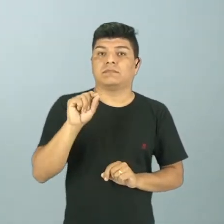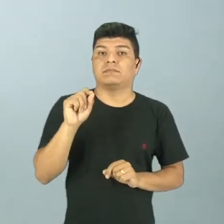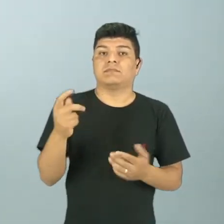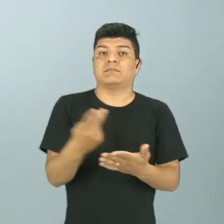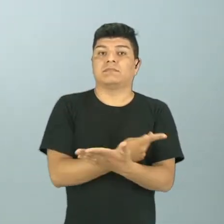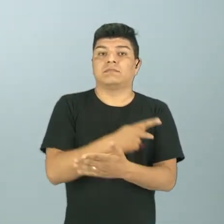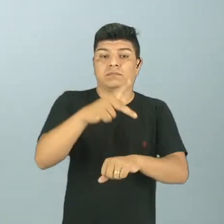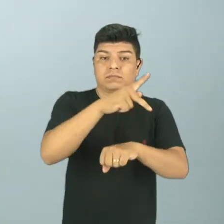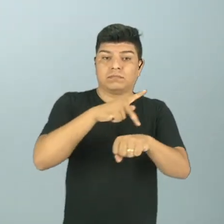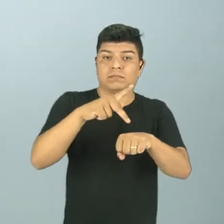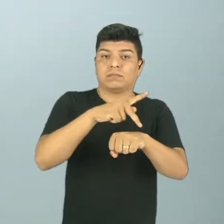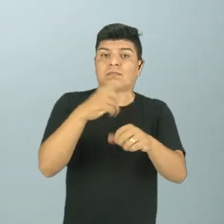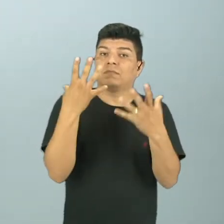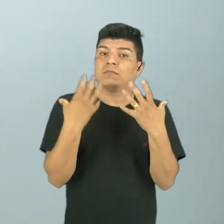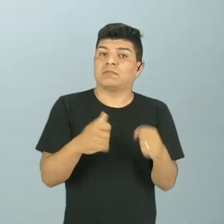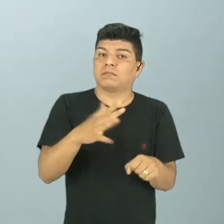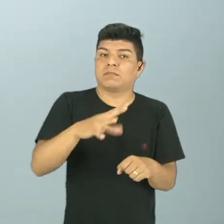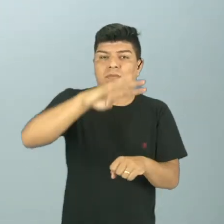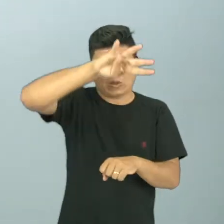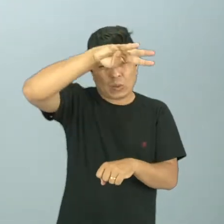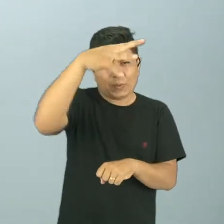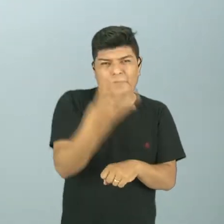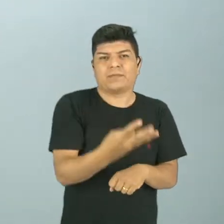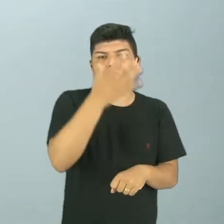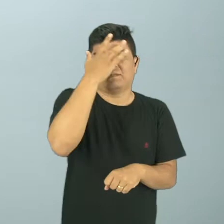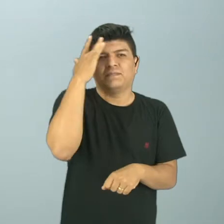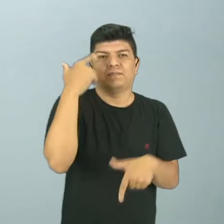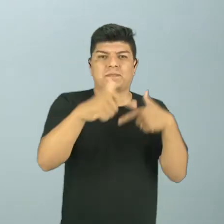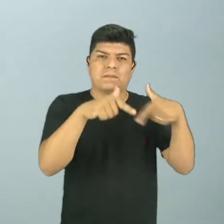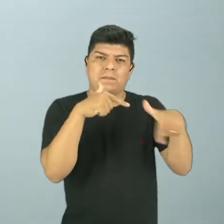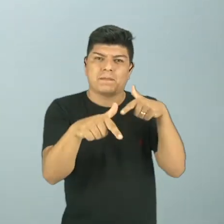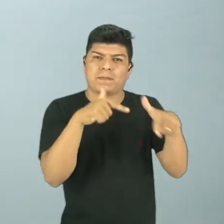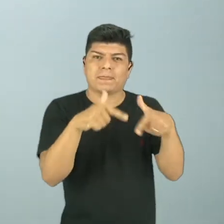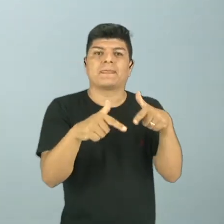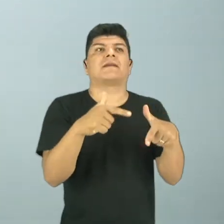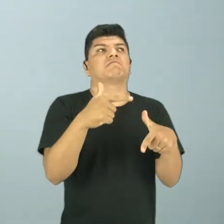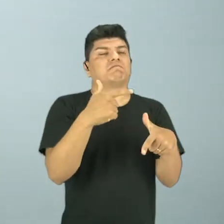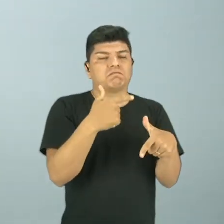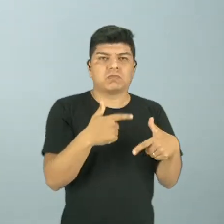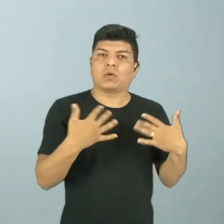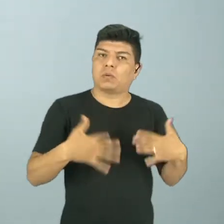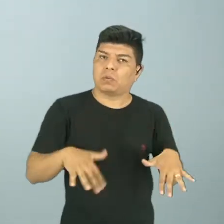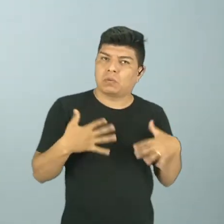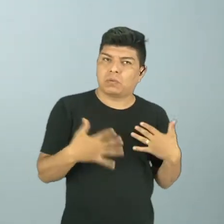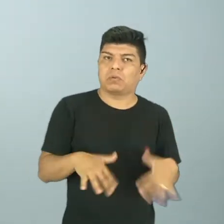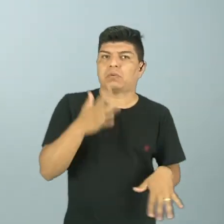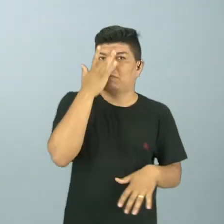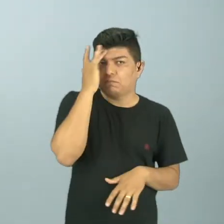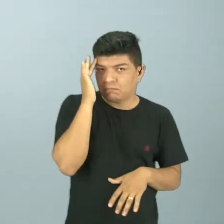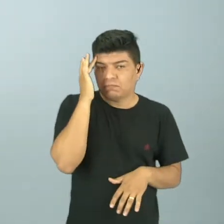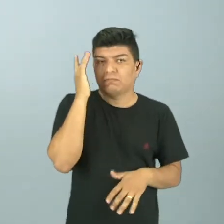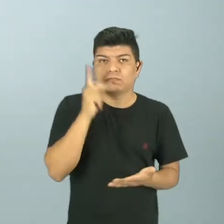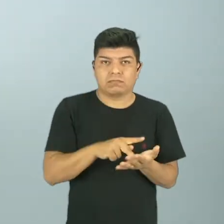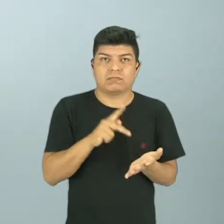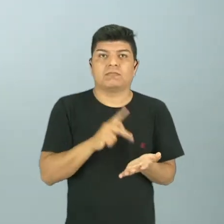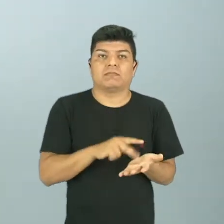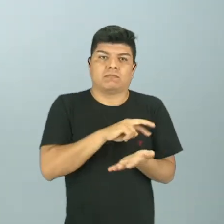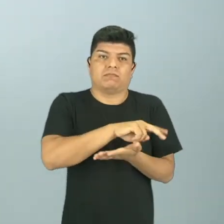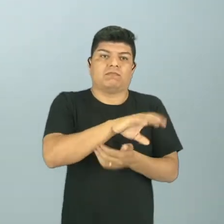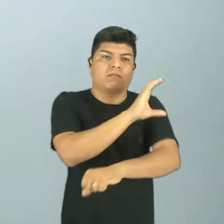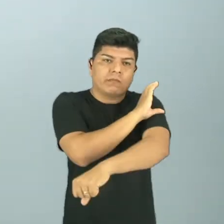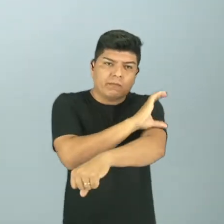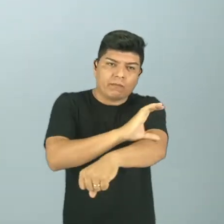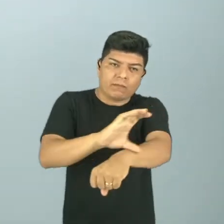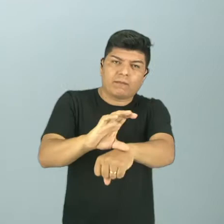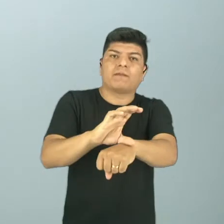o país ele vai receber cerca de 4 milhões de trabalhadores. Então, vamos parar para pensar que é muita gente de várias